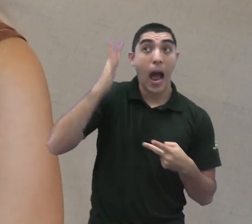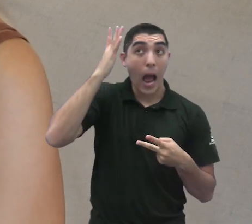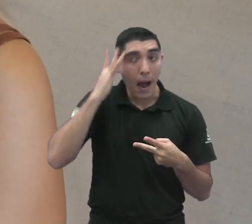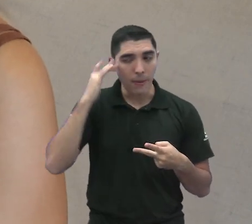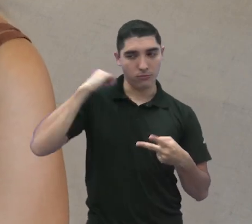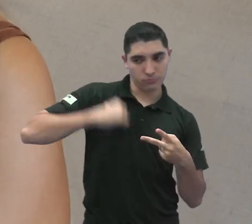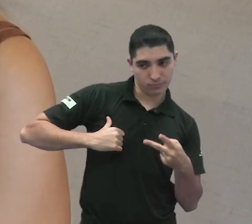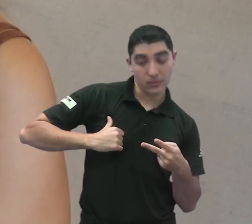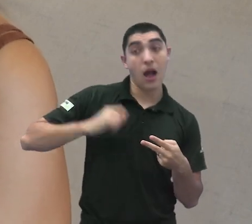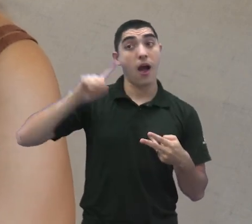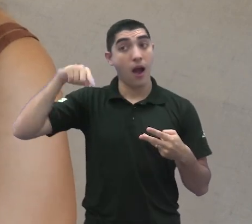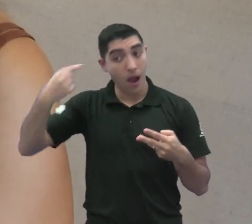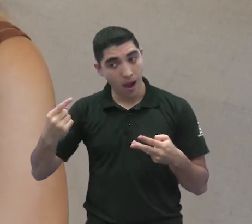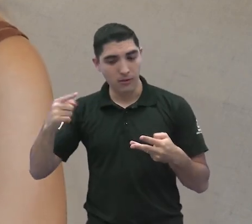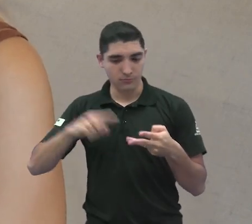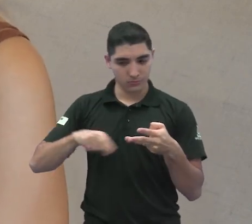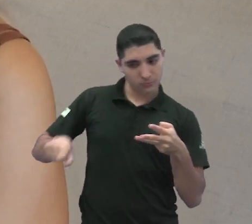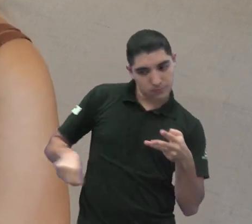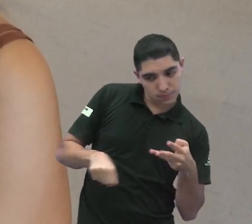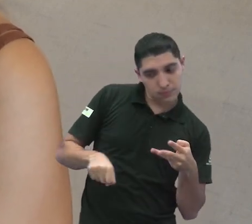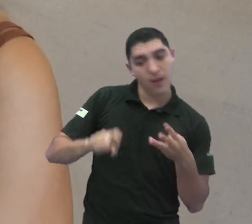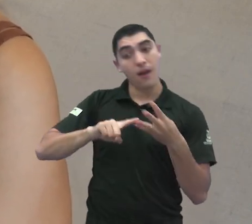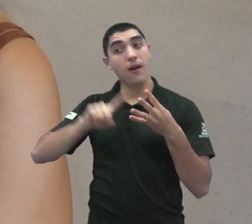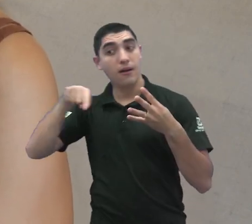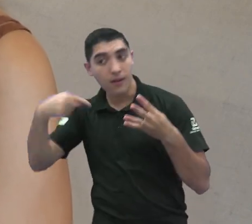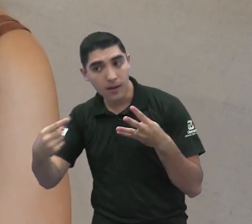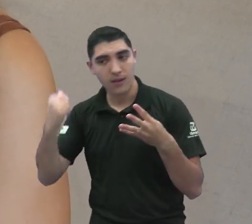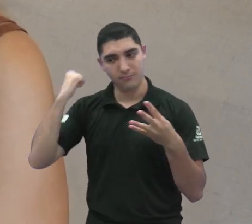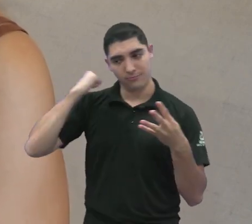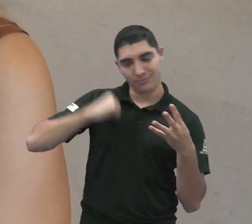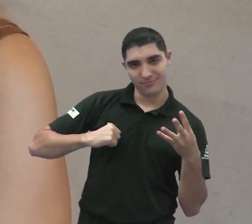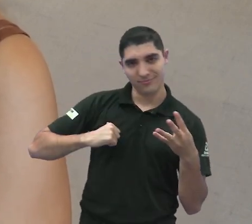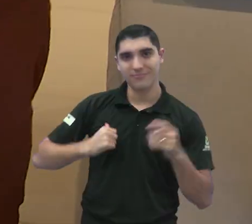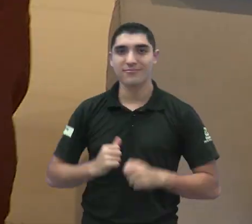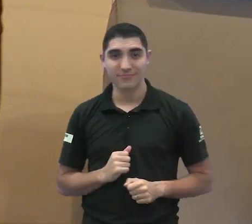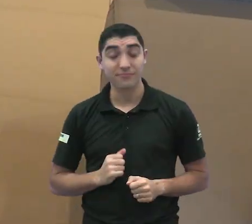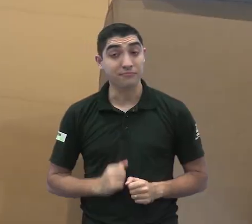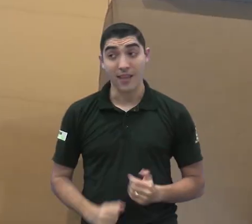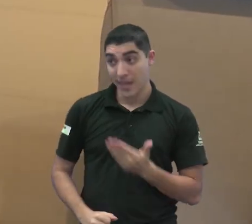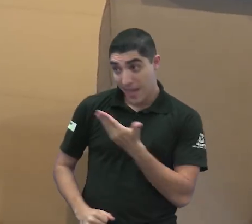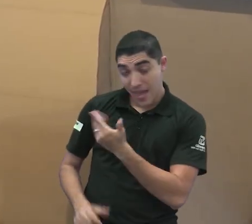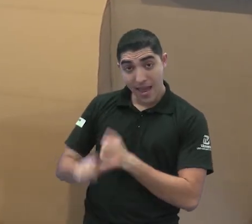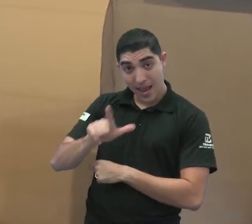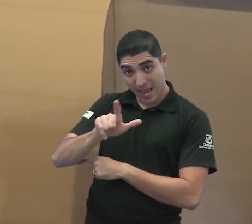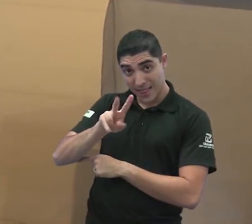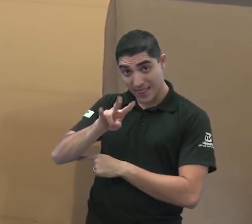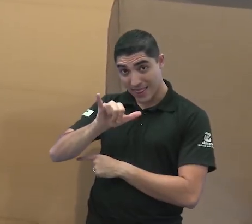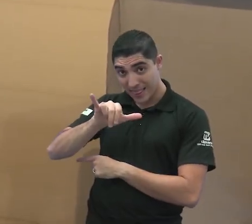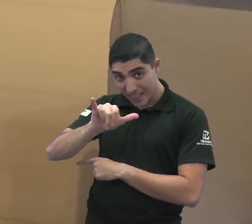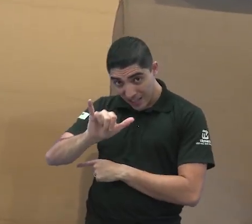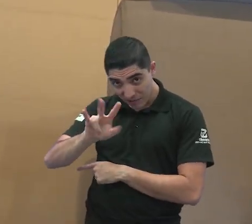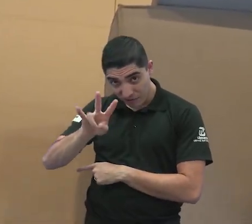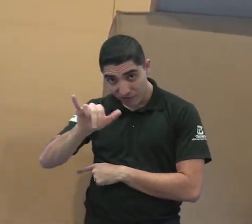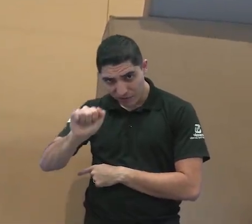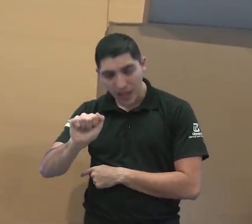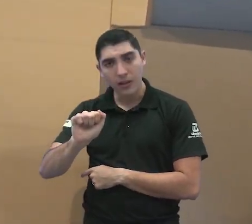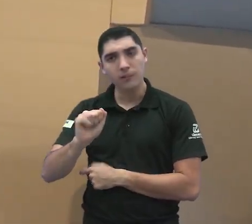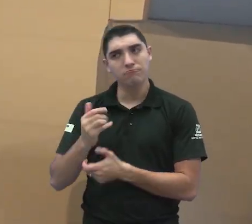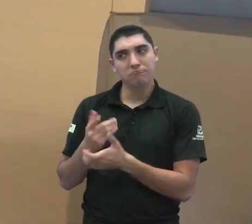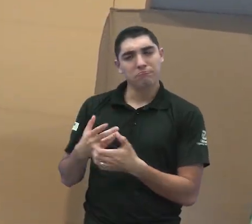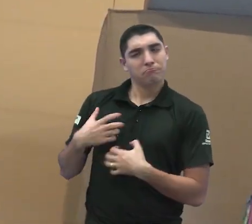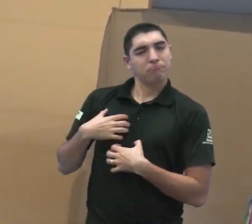de costas, mas que ia intercalar com a mochila de rodinha também. O caso de Lívia chama a atenção para uma